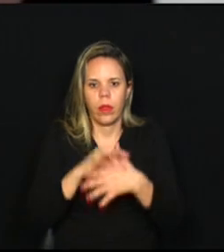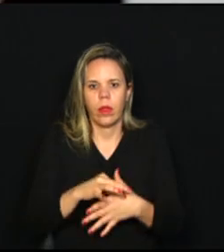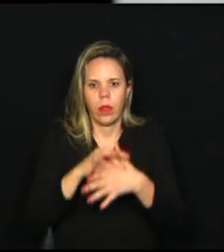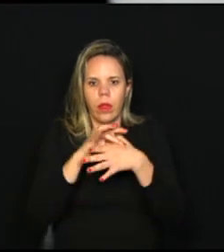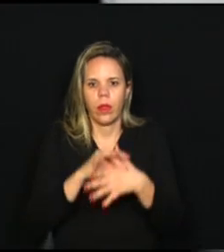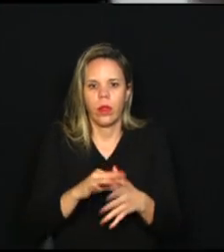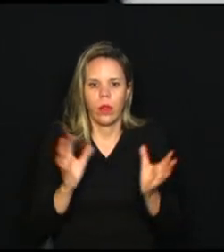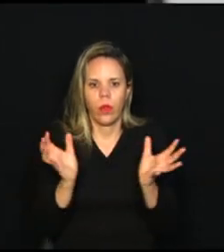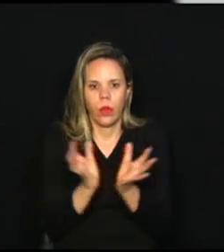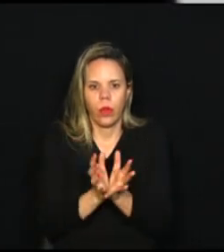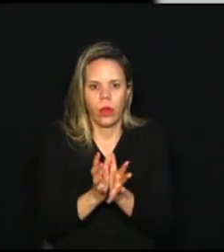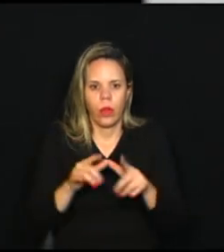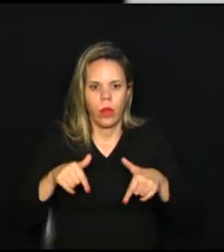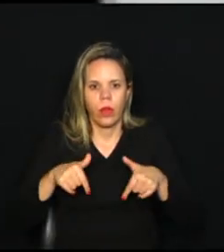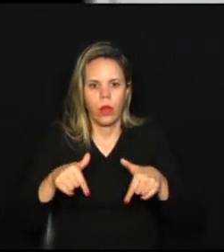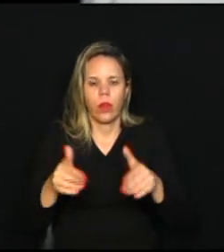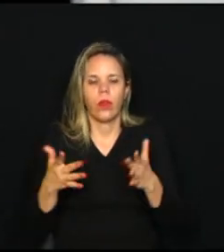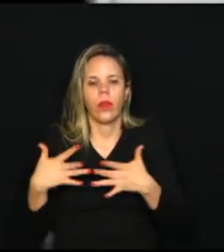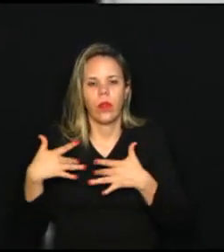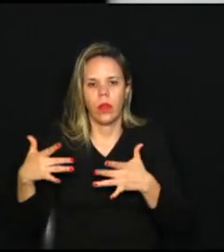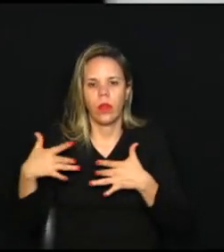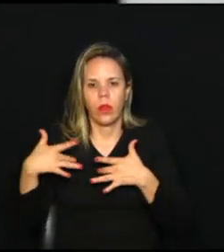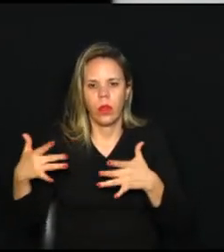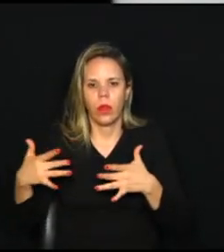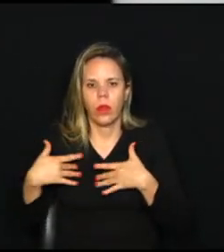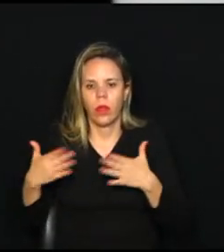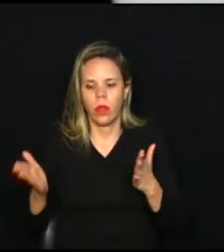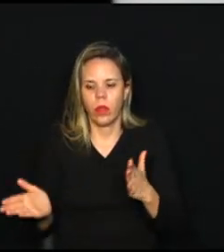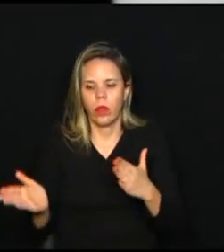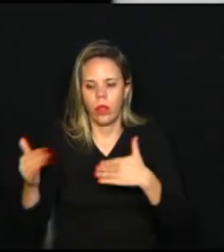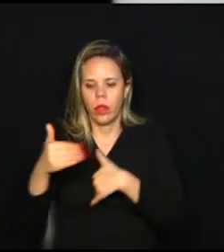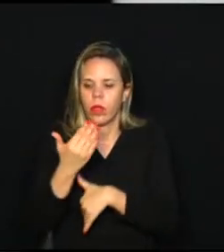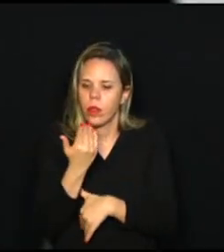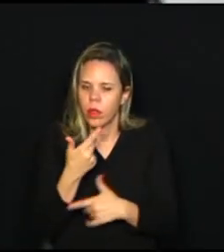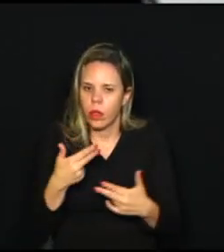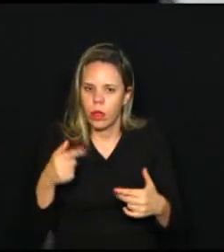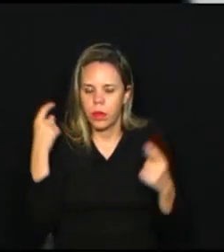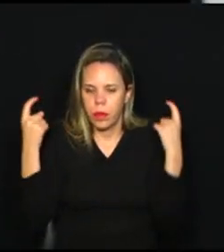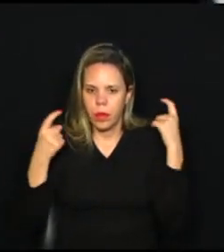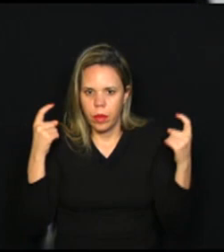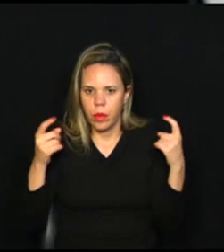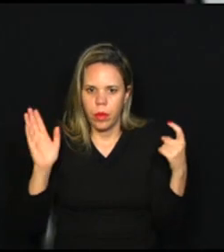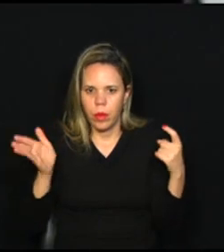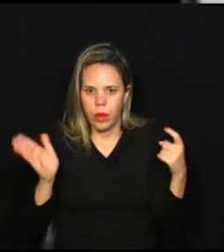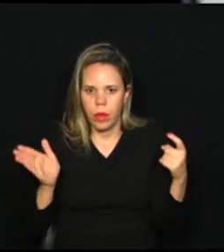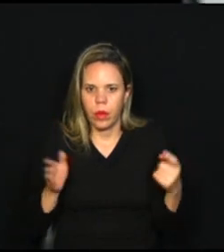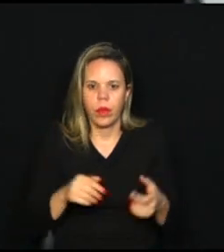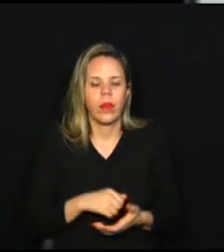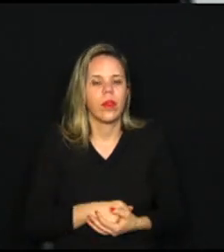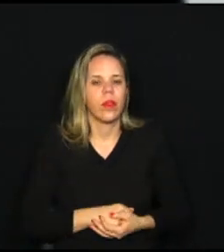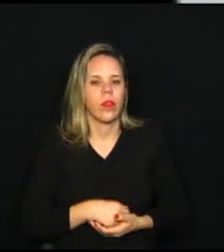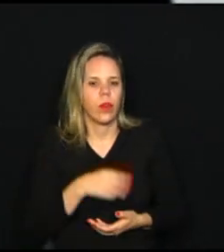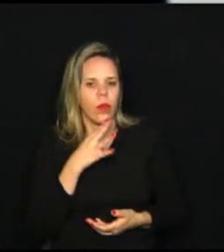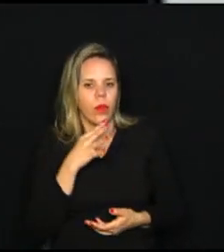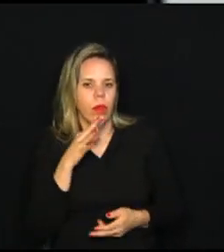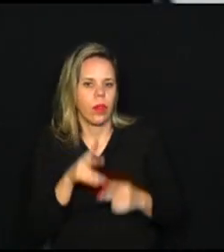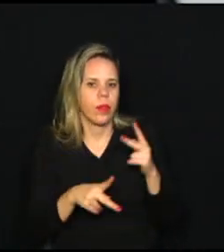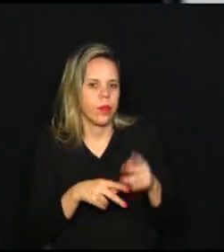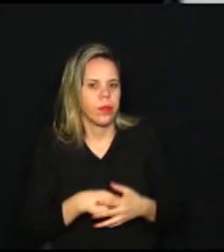um grupo que está fazendo doação de cestas, então, pessoas que já estão preocupadas, né, com esses territórios e que já conhecem a